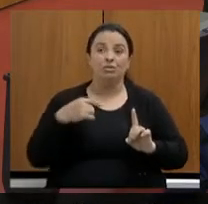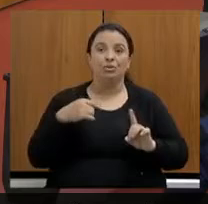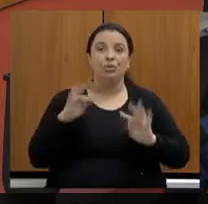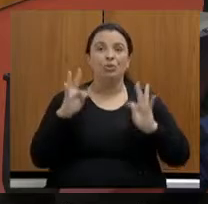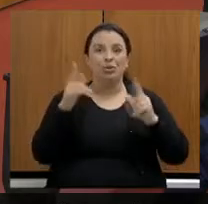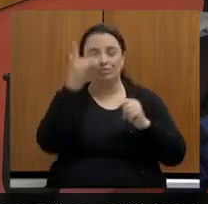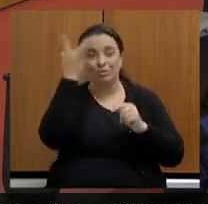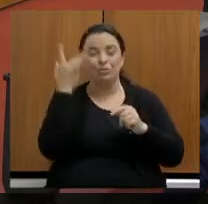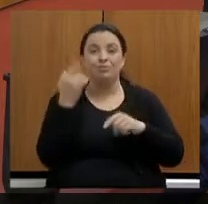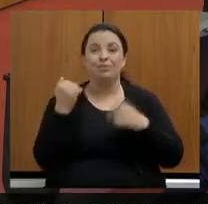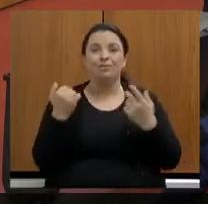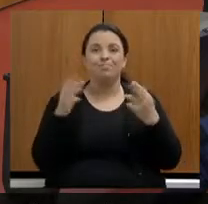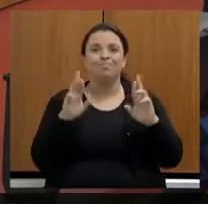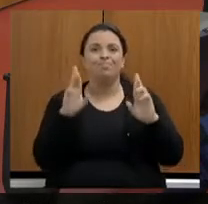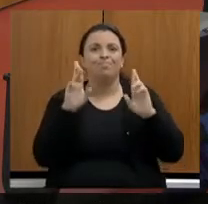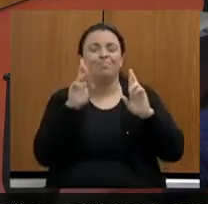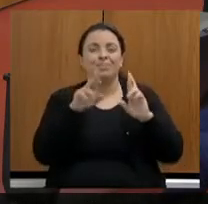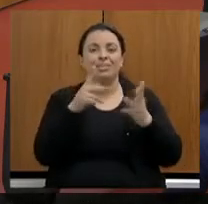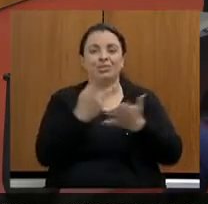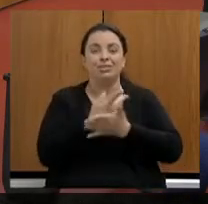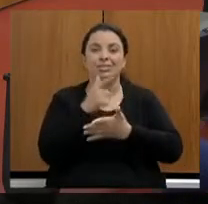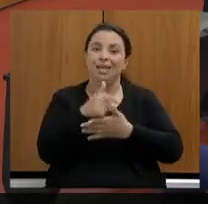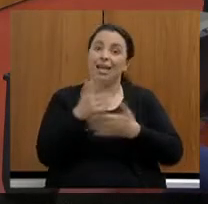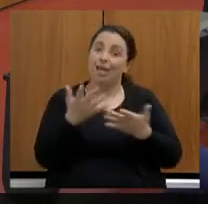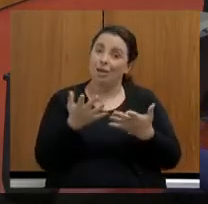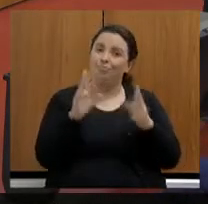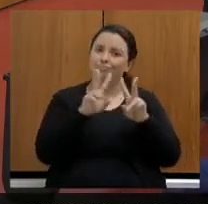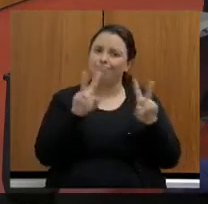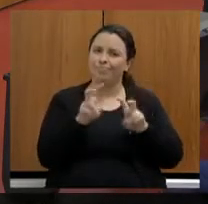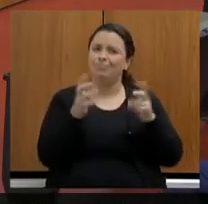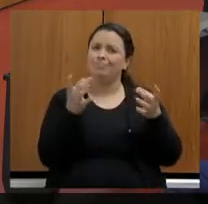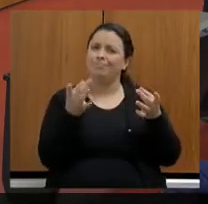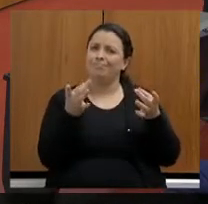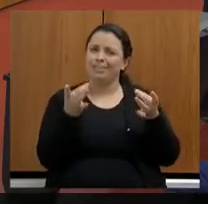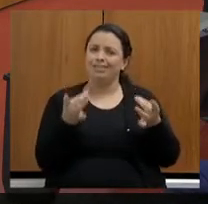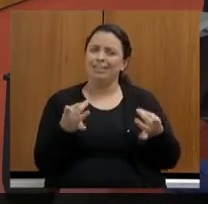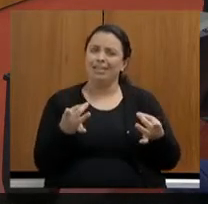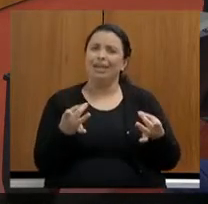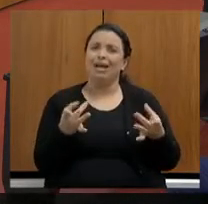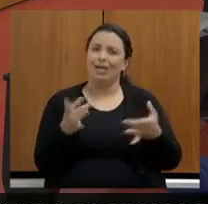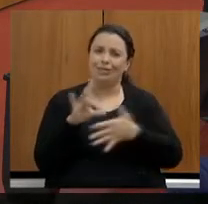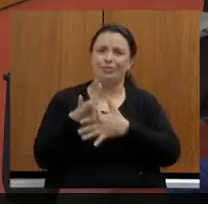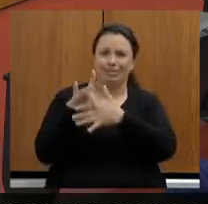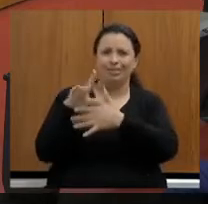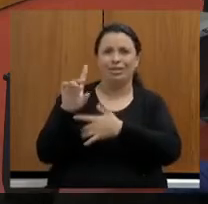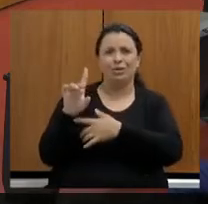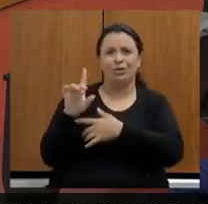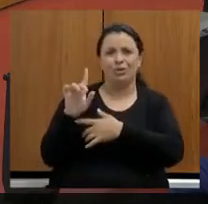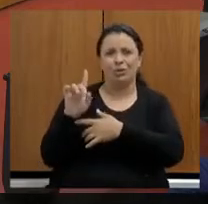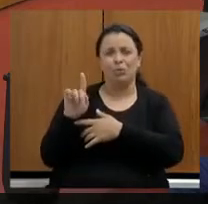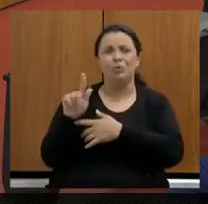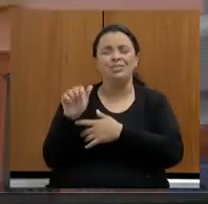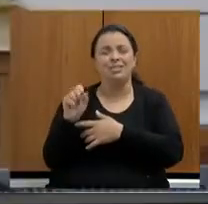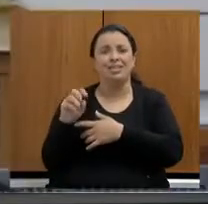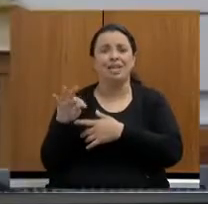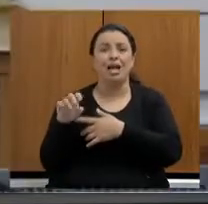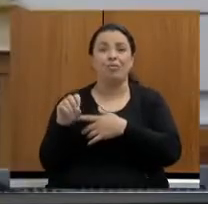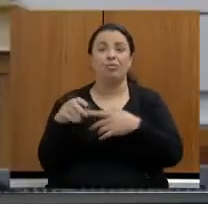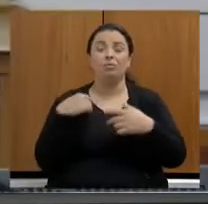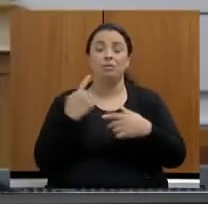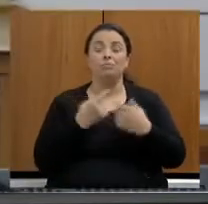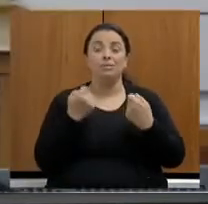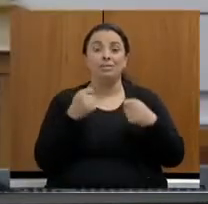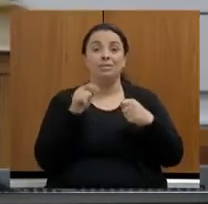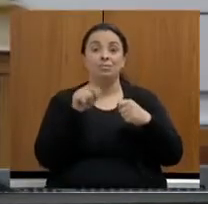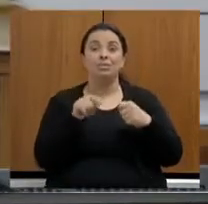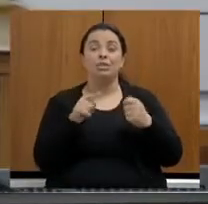uma questão muito delicada viu líder do sabe que a gente precisa mesmo que seja Tratado de